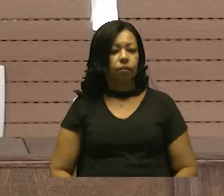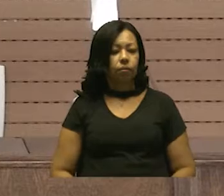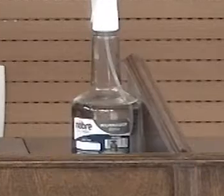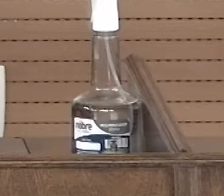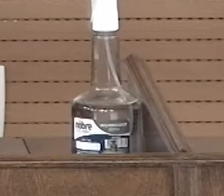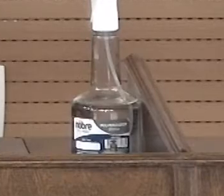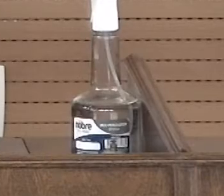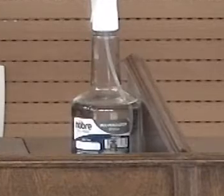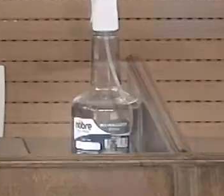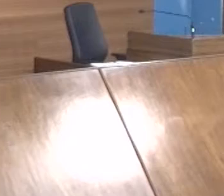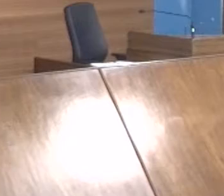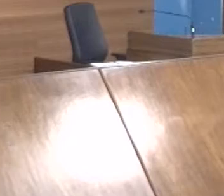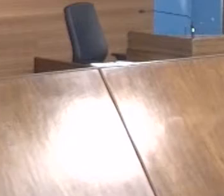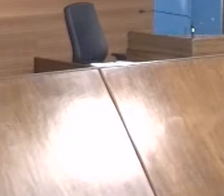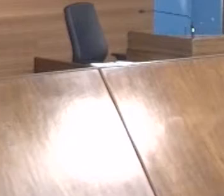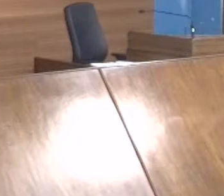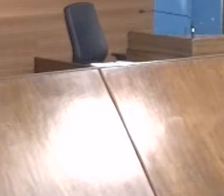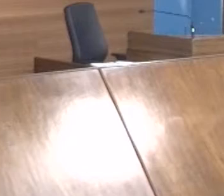Obrigado.